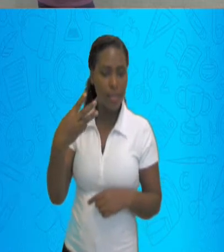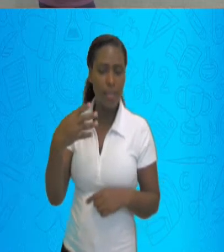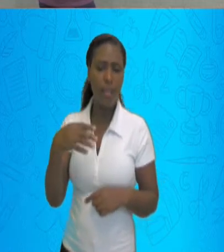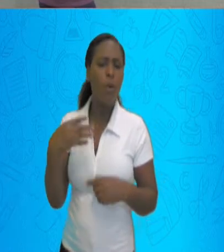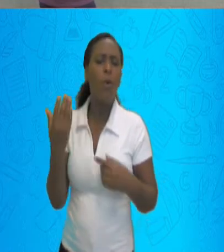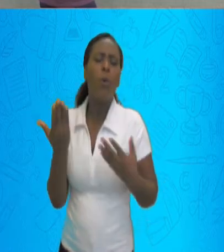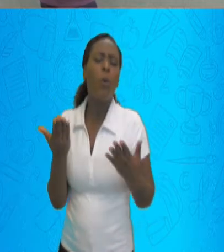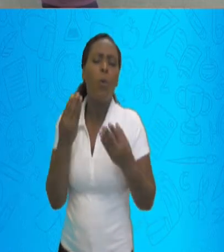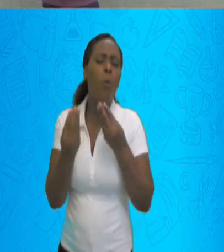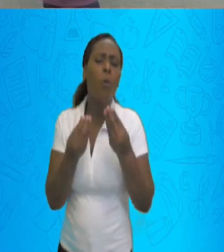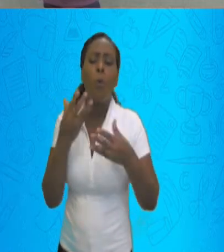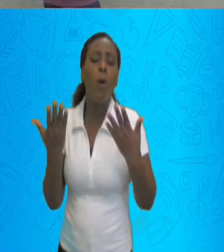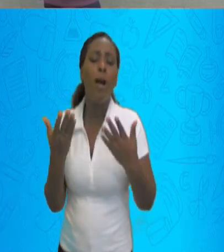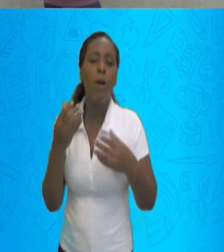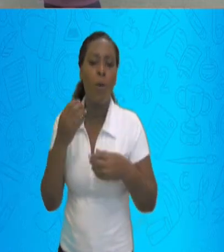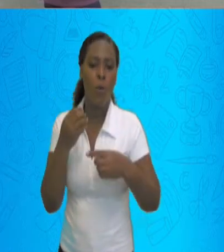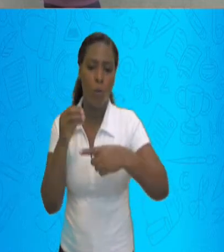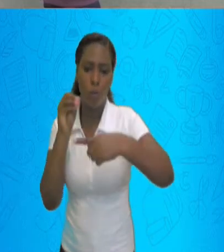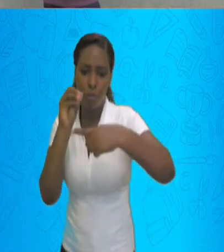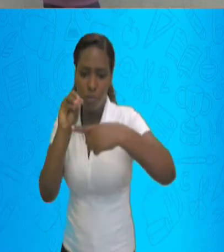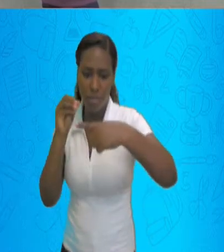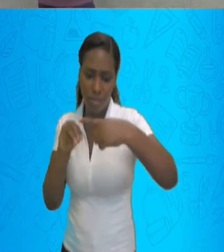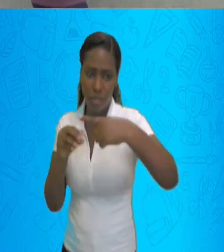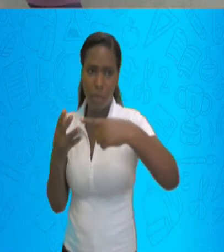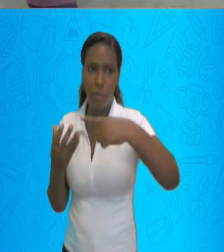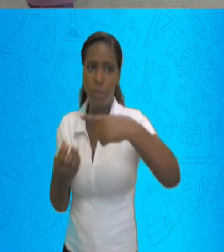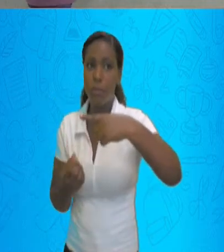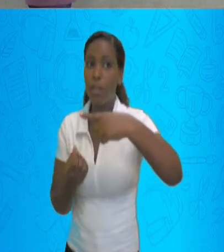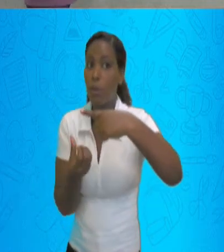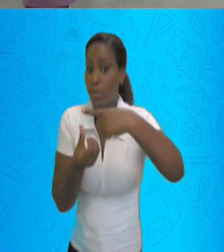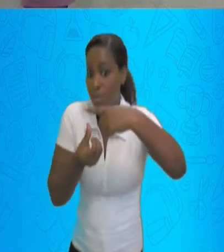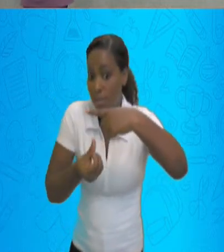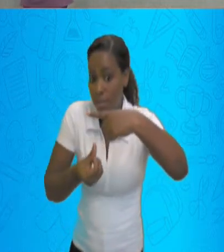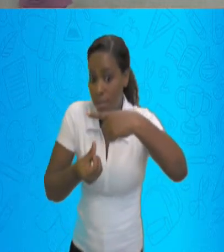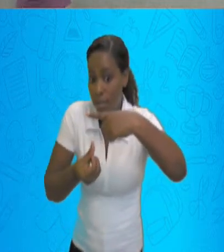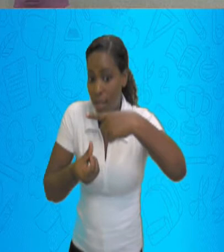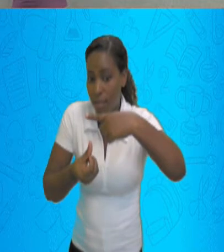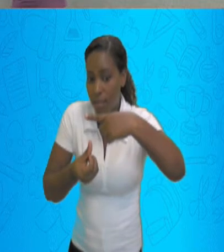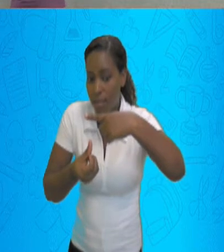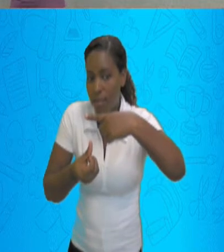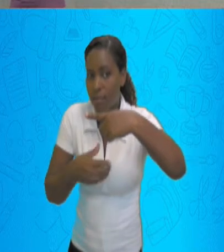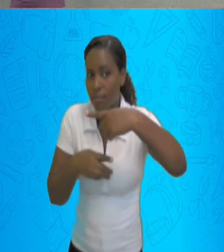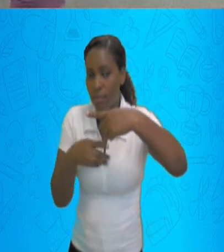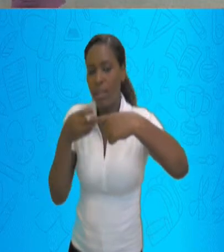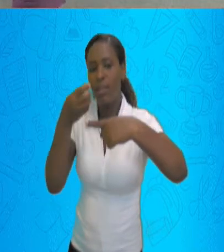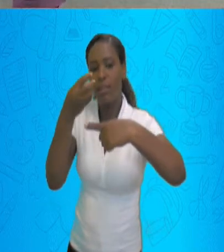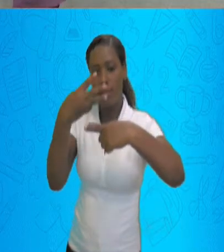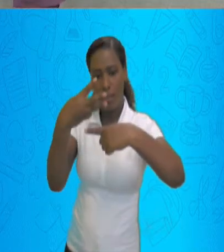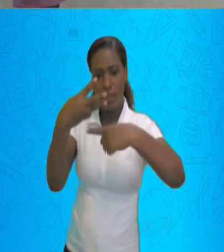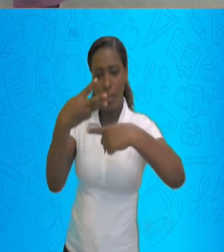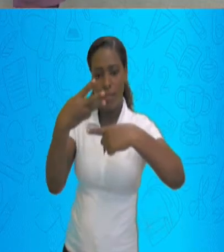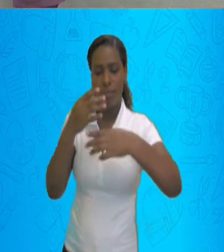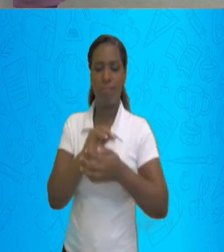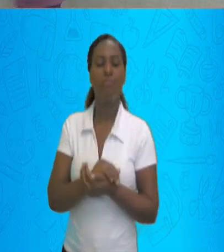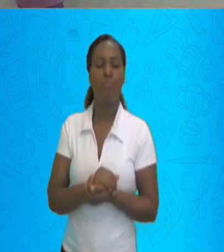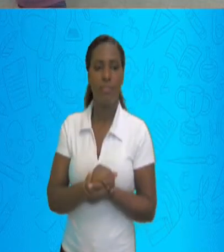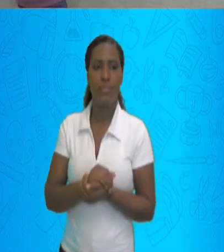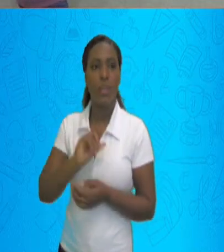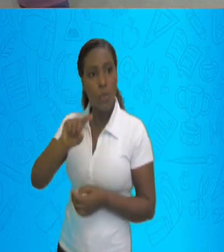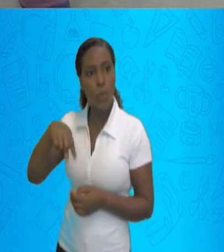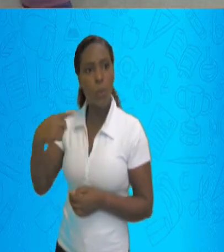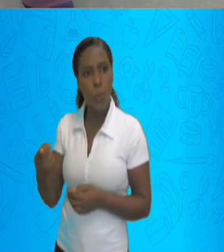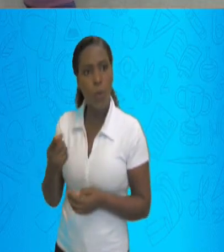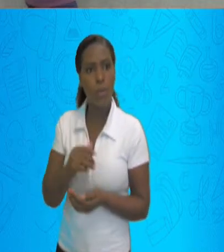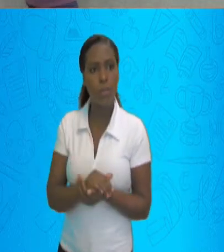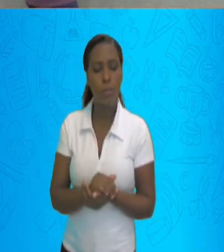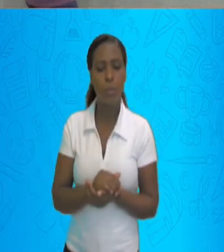partes e pintamos apenas 3. Então, eu tenho 3/6. No próximo desenho, eu